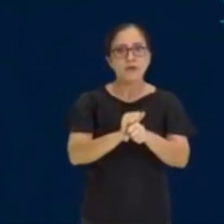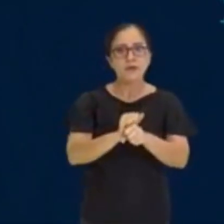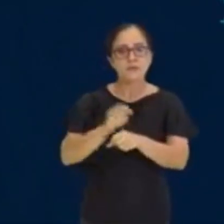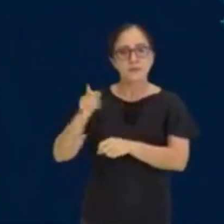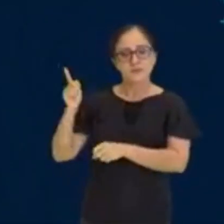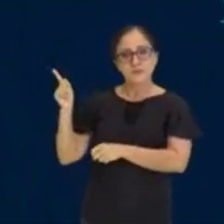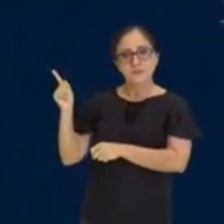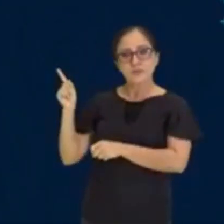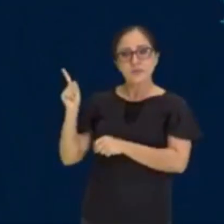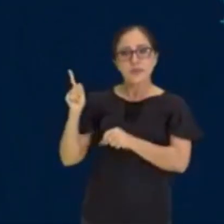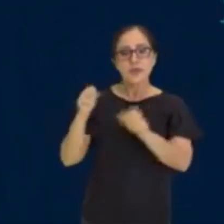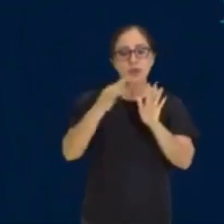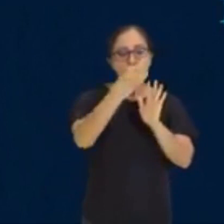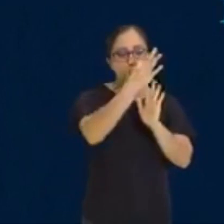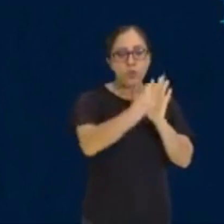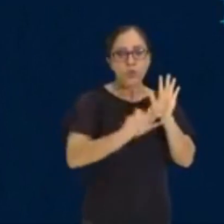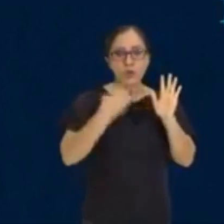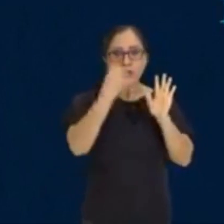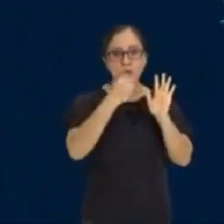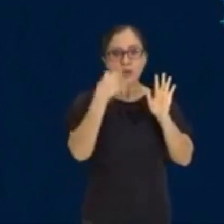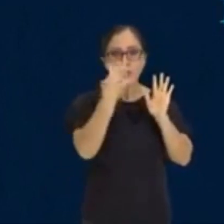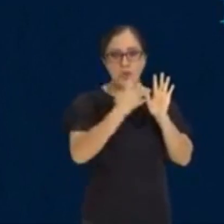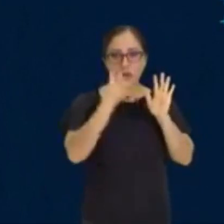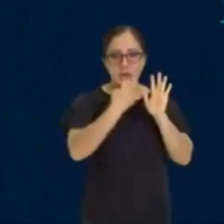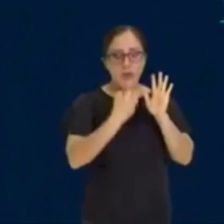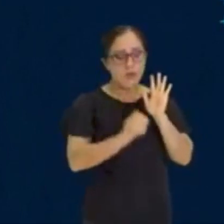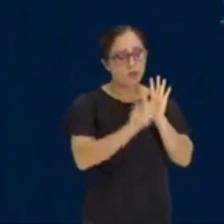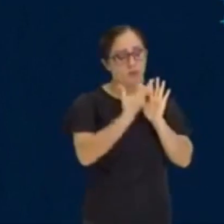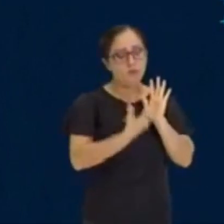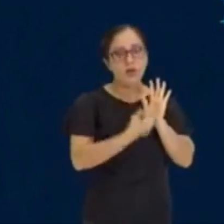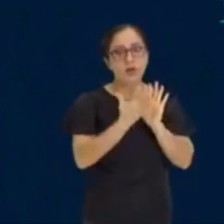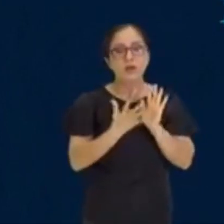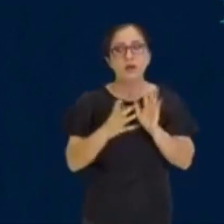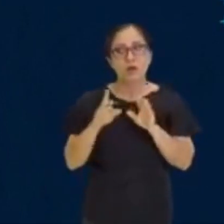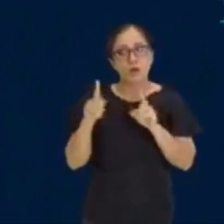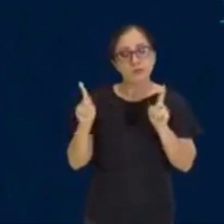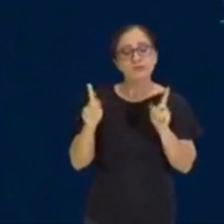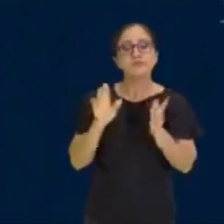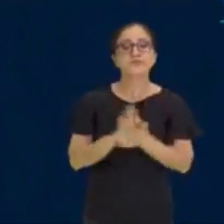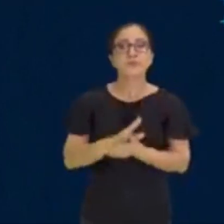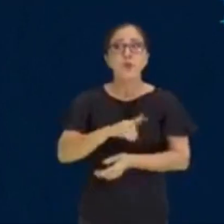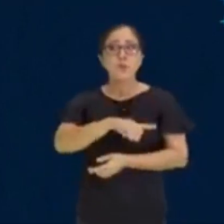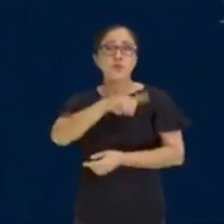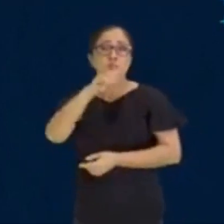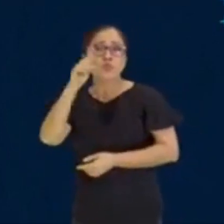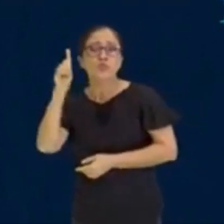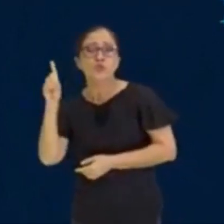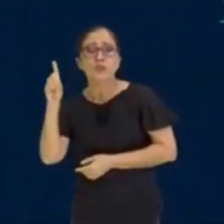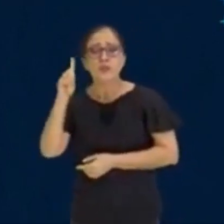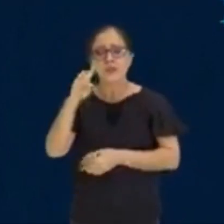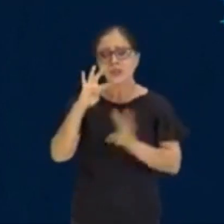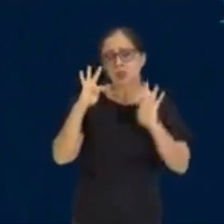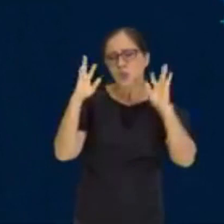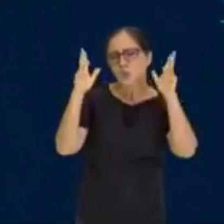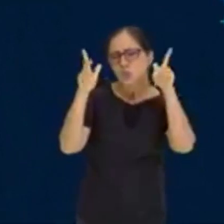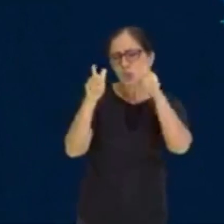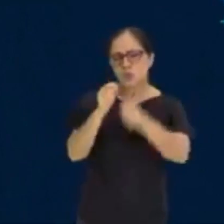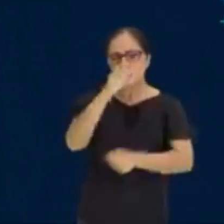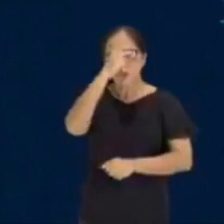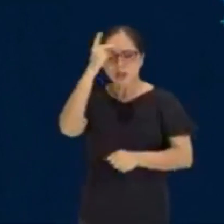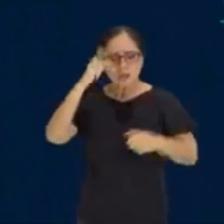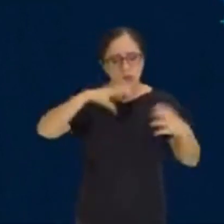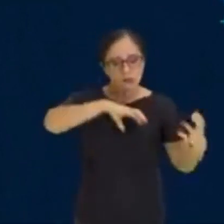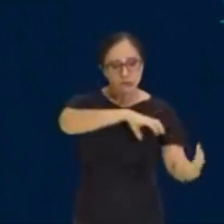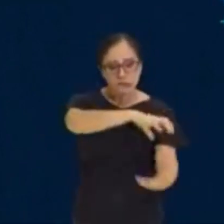diz, lá na segunda estrofe, foi assim, no dia em que todas as pessoas do planeta